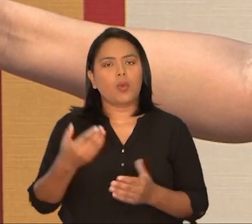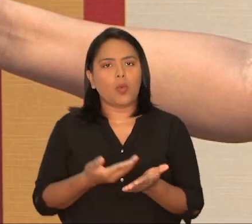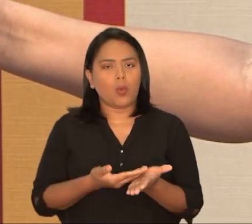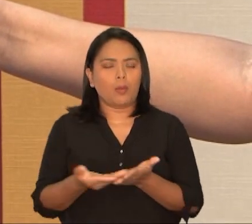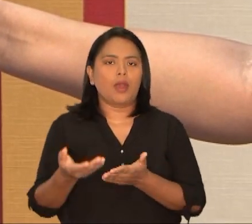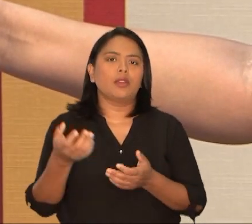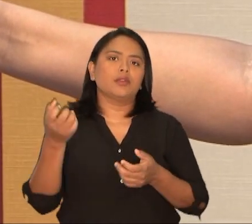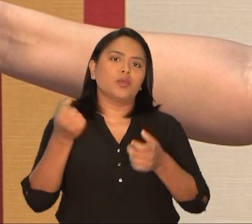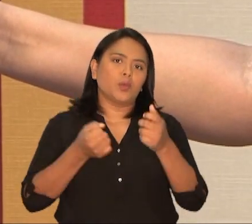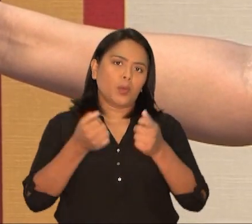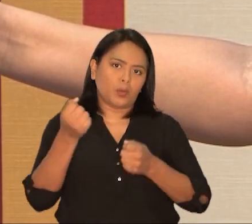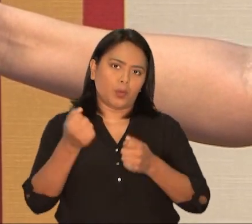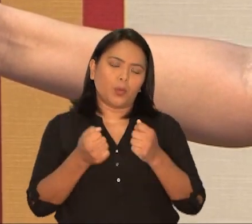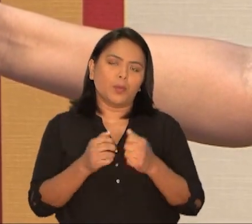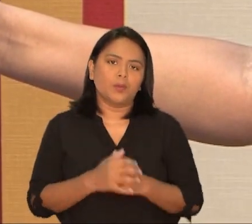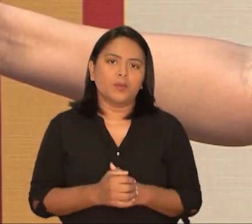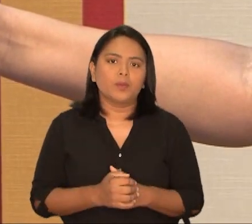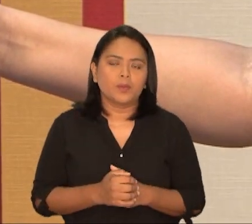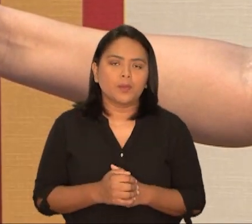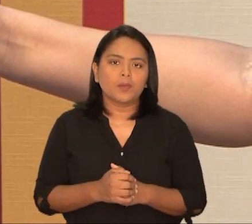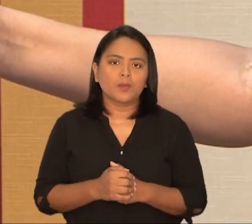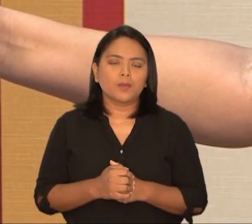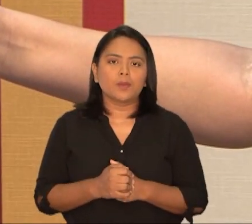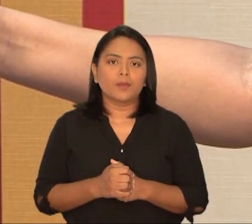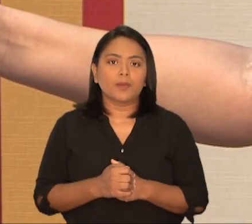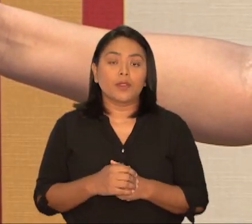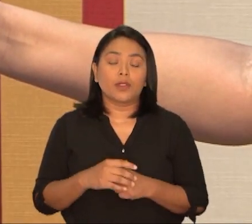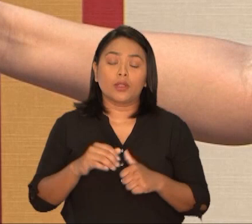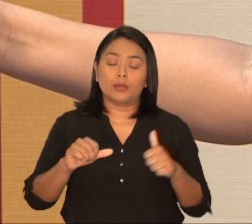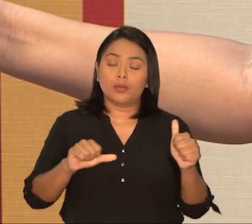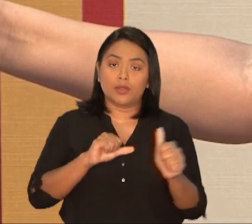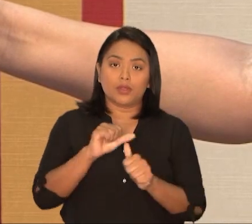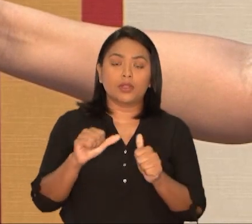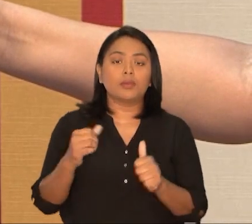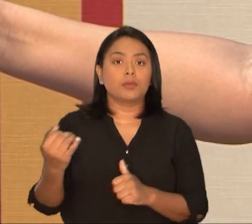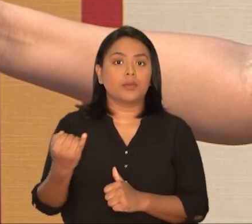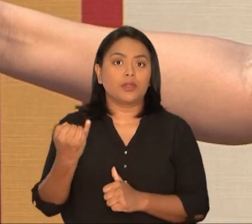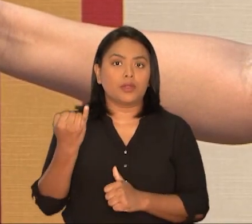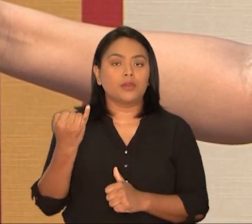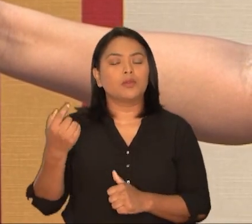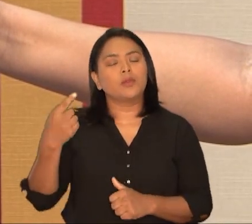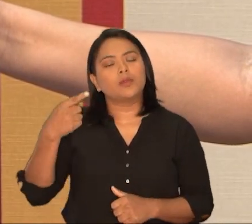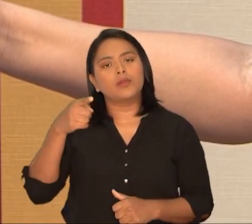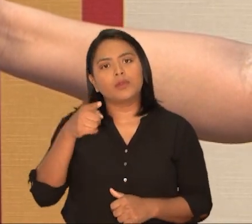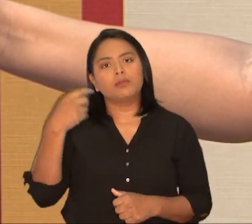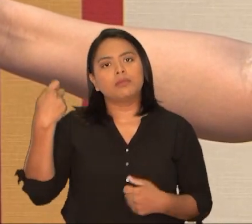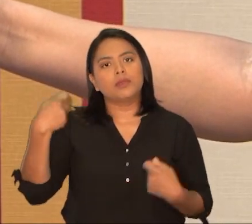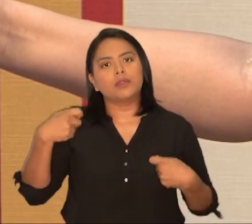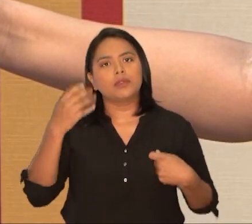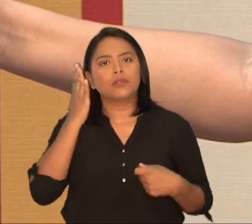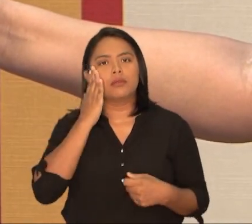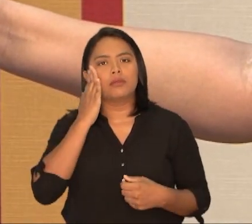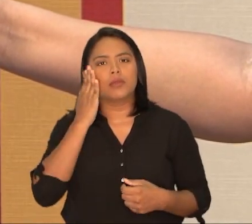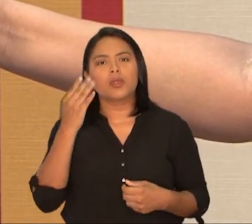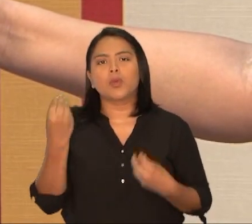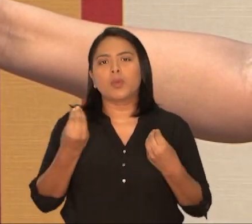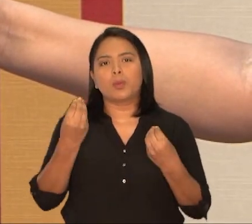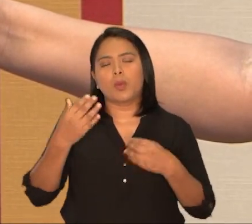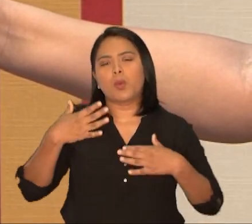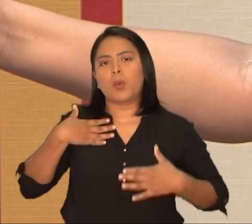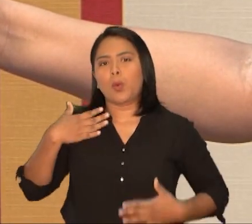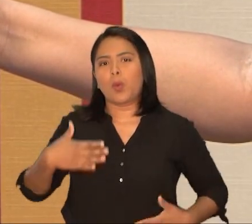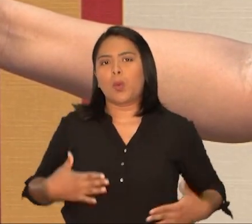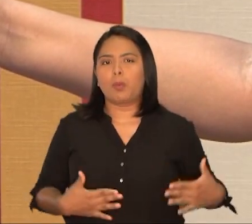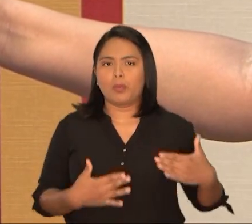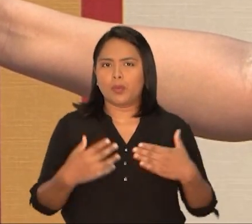ativa. Então, é legal a gente pensar sobre isso. A mudança é muito importante e você entender de que maneira seu corpo funciona. Como é que é a sua mama, o que é que